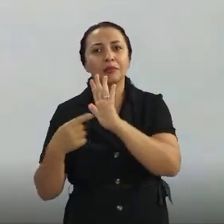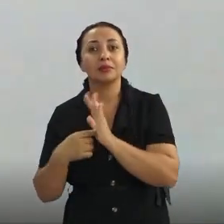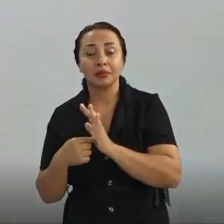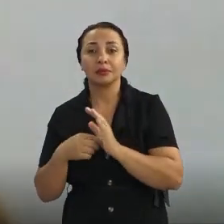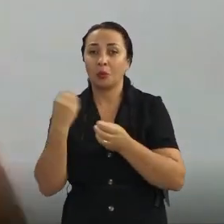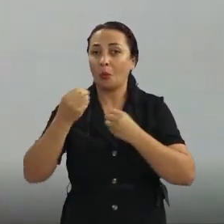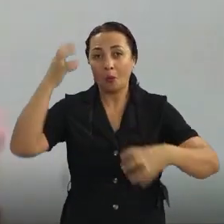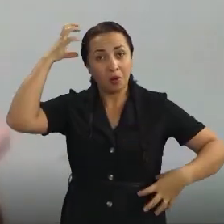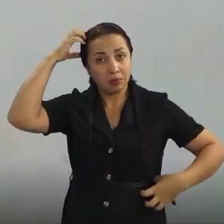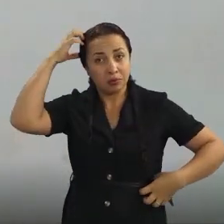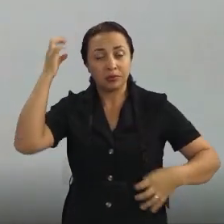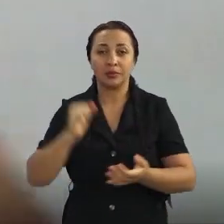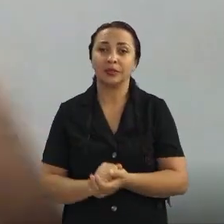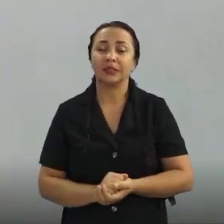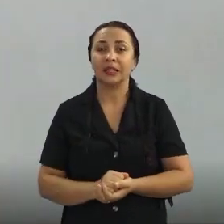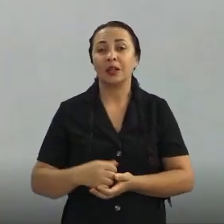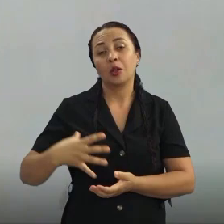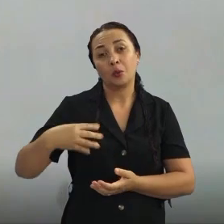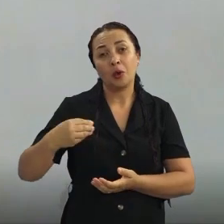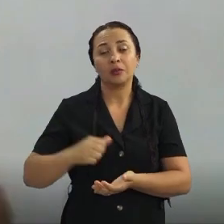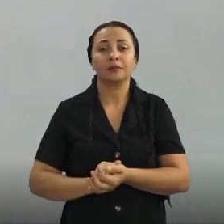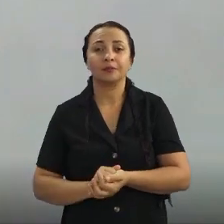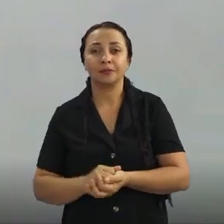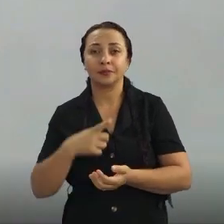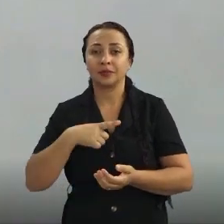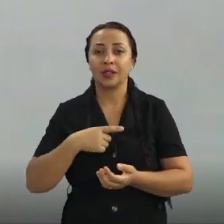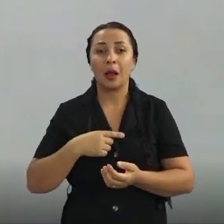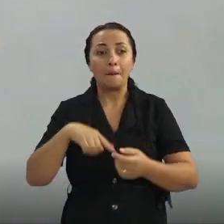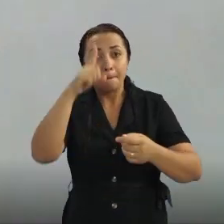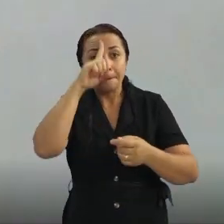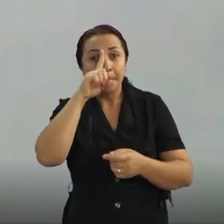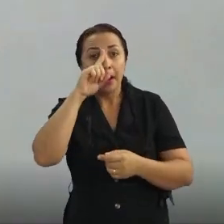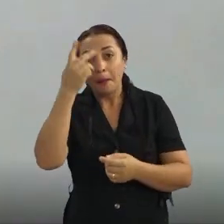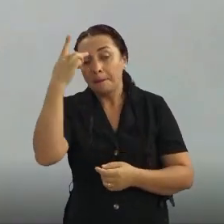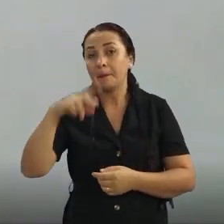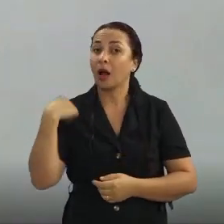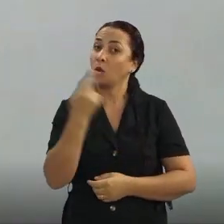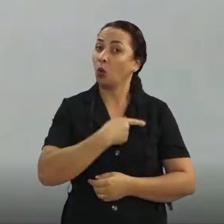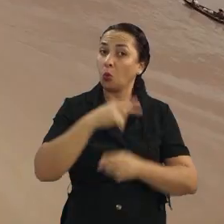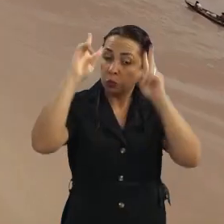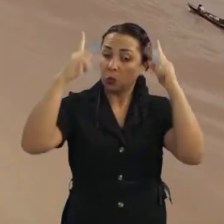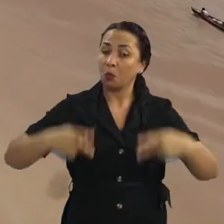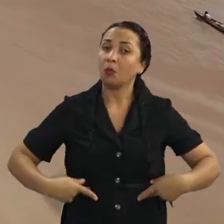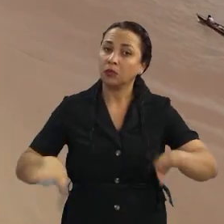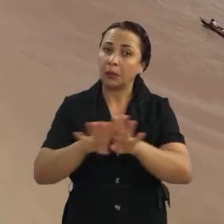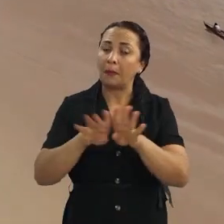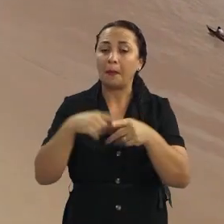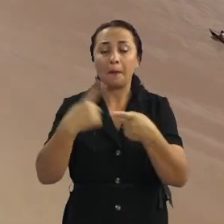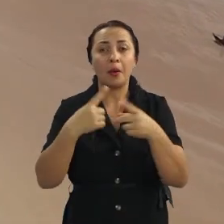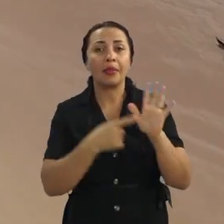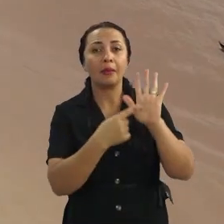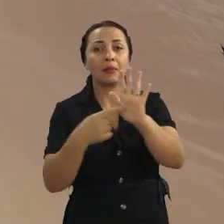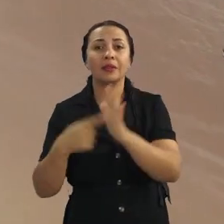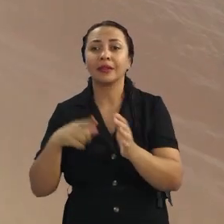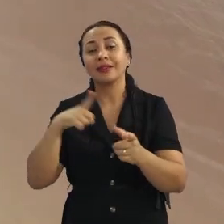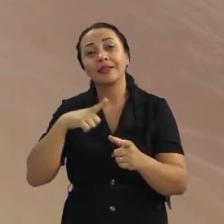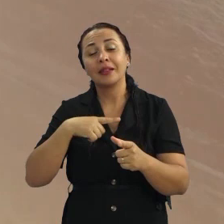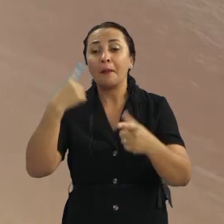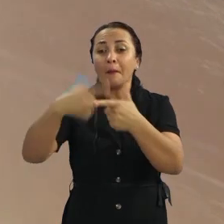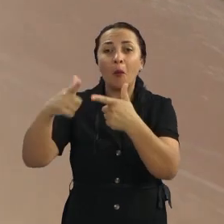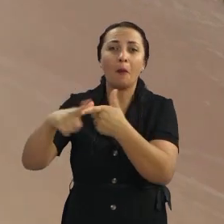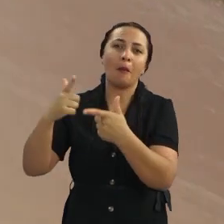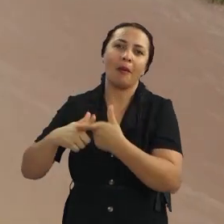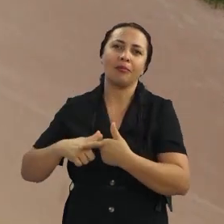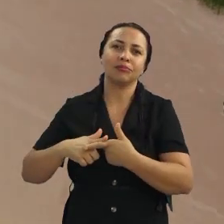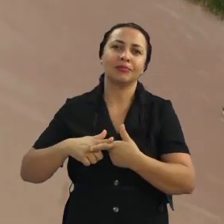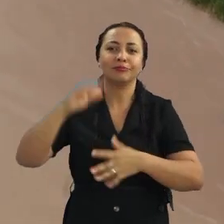indicativo como os primatas na mamíferos o indicativo de ameaça para a gente também porque demonstra que há